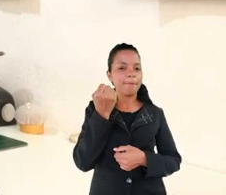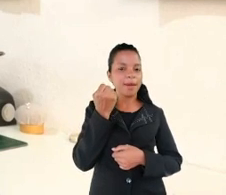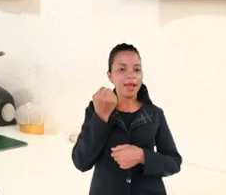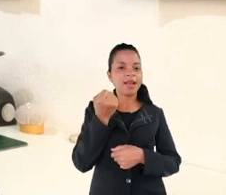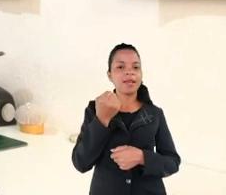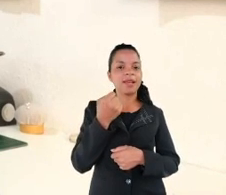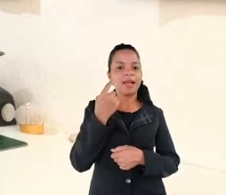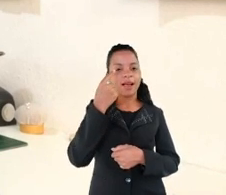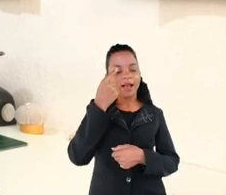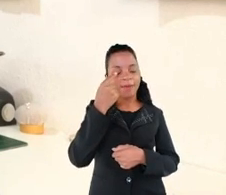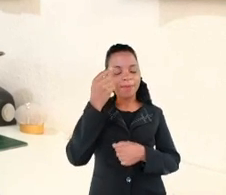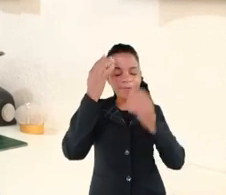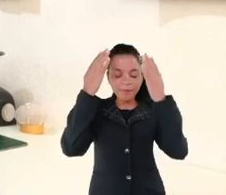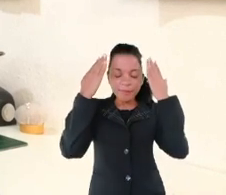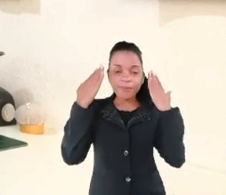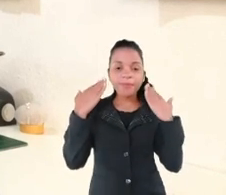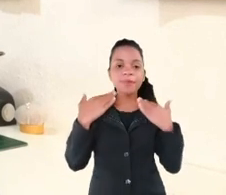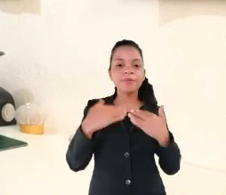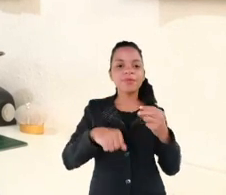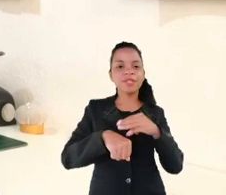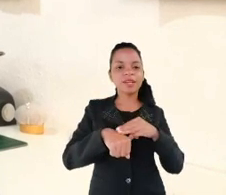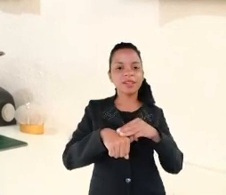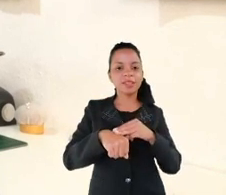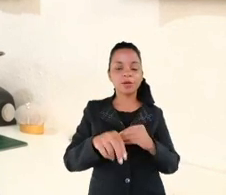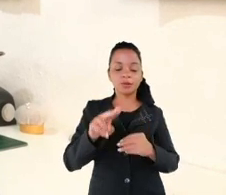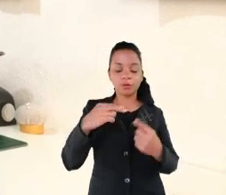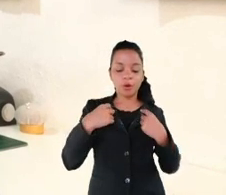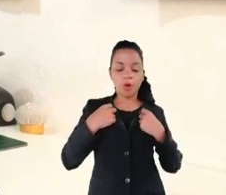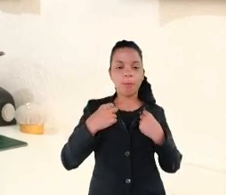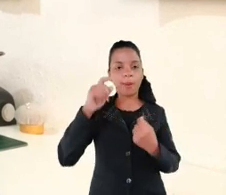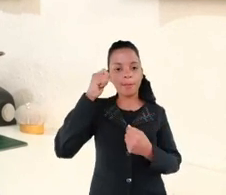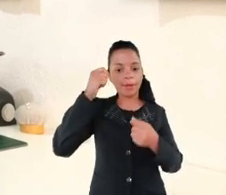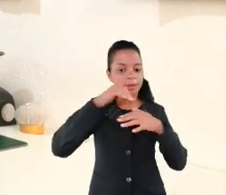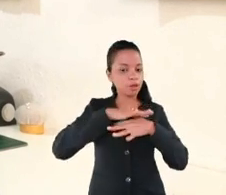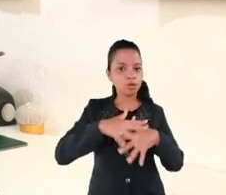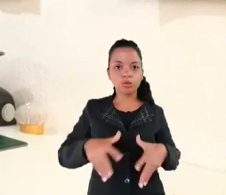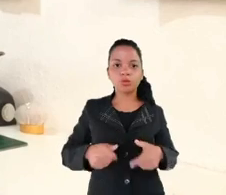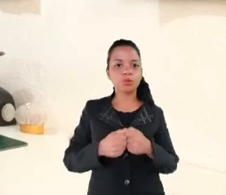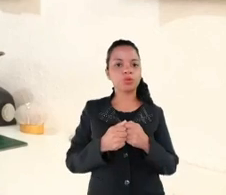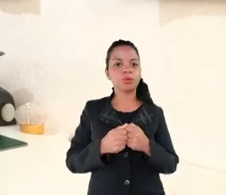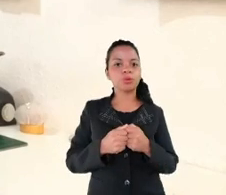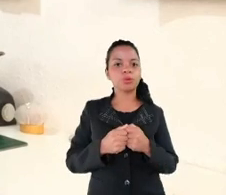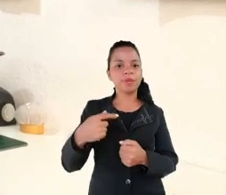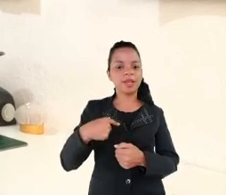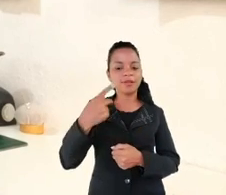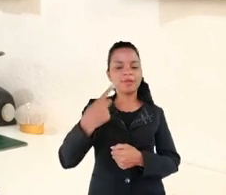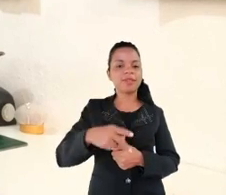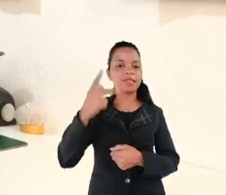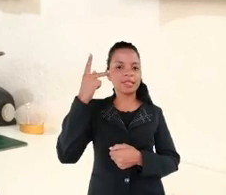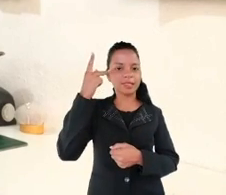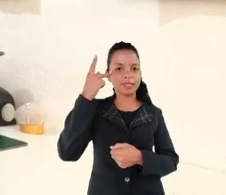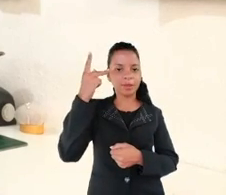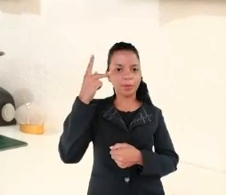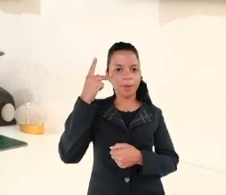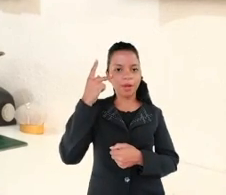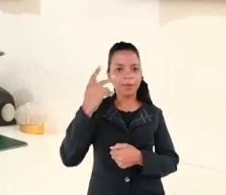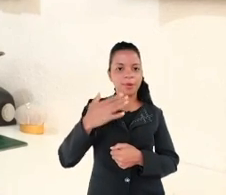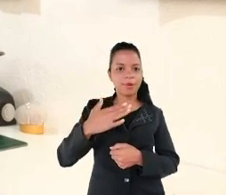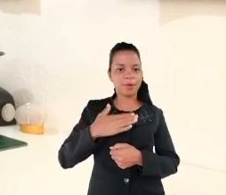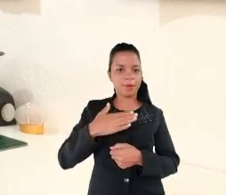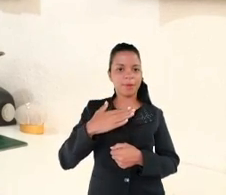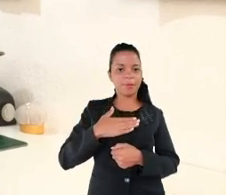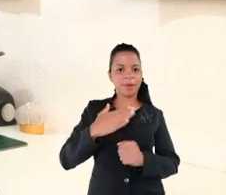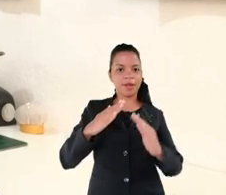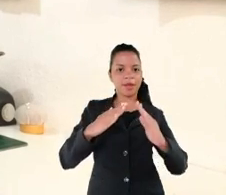castanhos. Eu visto uma roupa toda preta e eu falo aqui de São Paulo remotamente do meu ateliê, que tem uma bancada